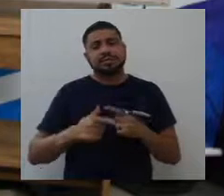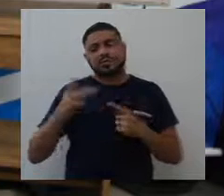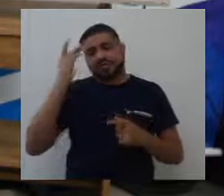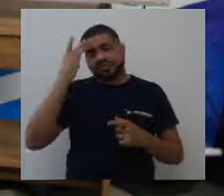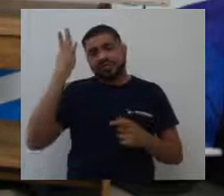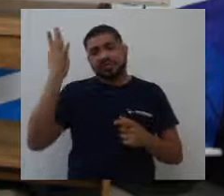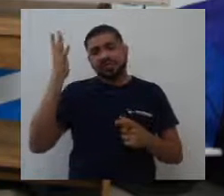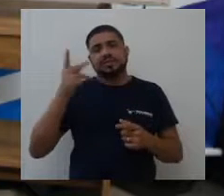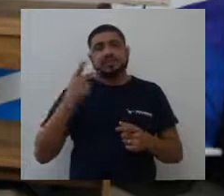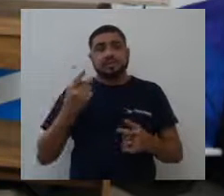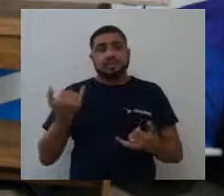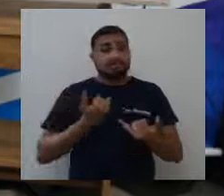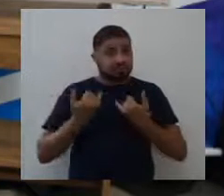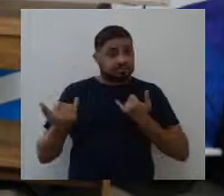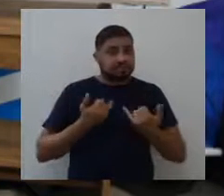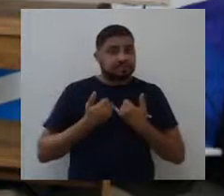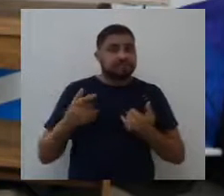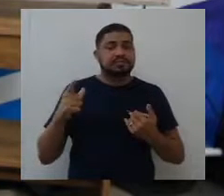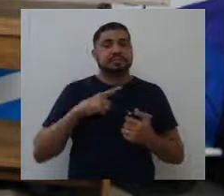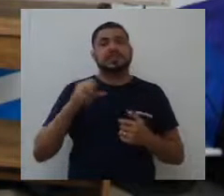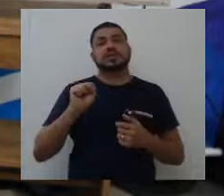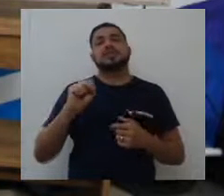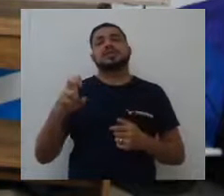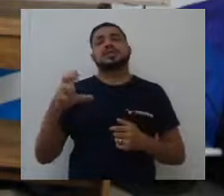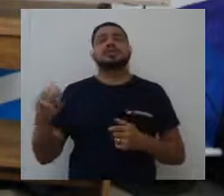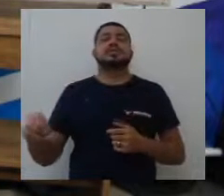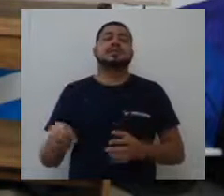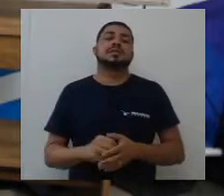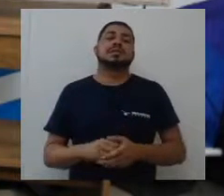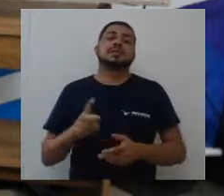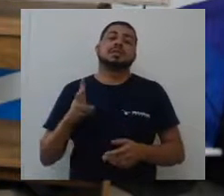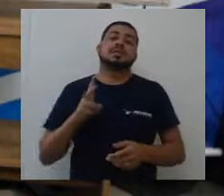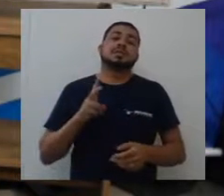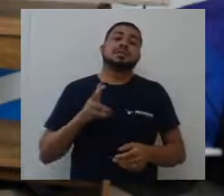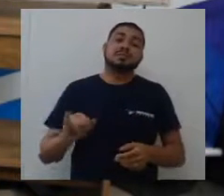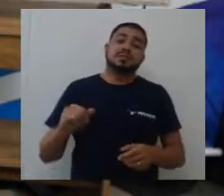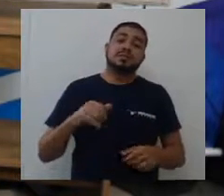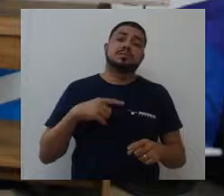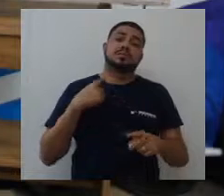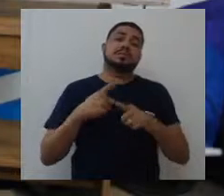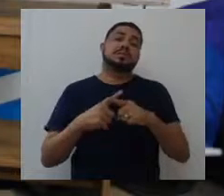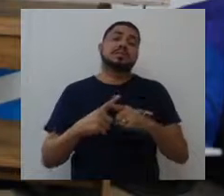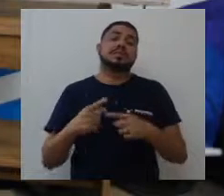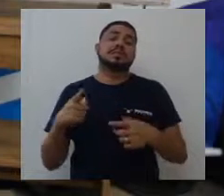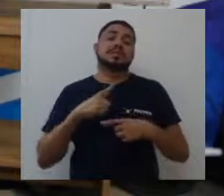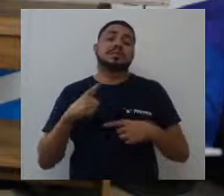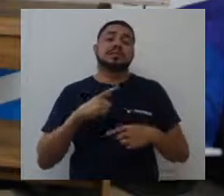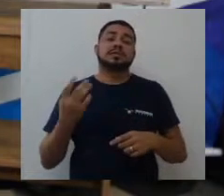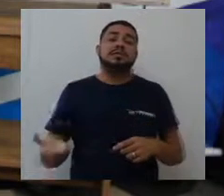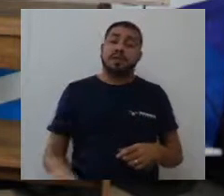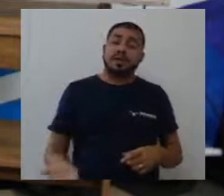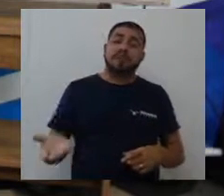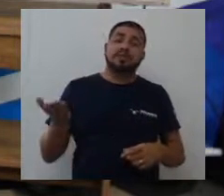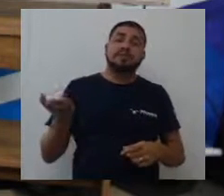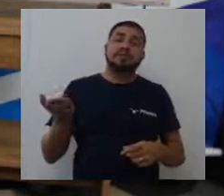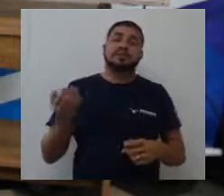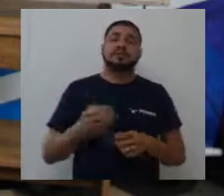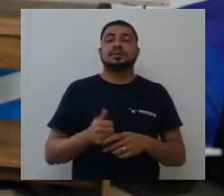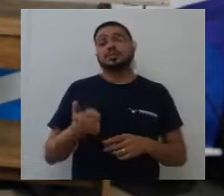né? Diz aí para mim. Eu tenho 850 e vou multiplicar de modo que haja um acréscimo